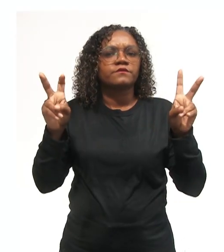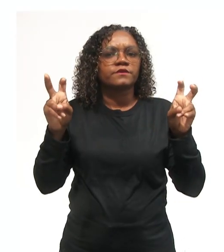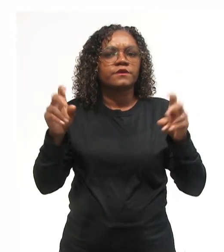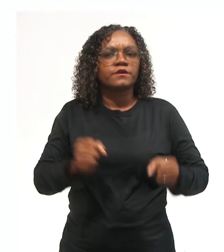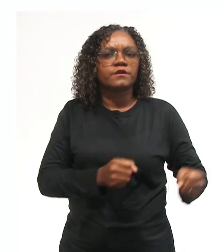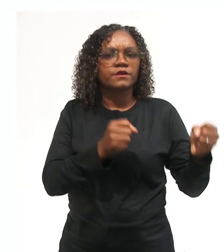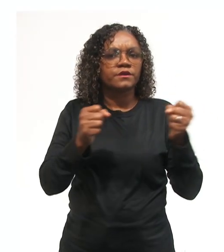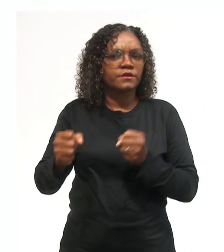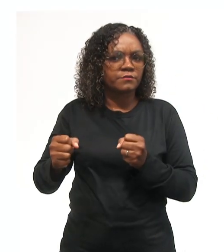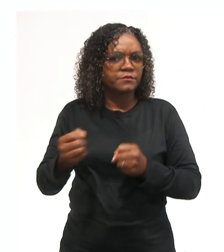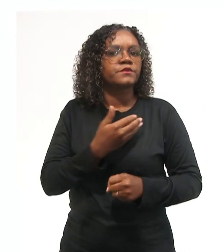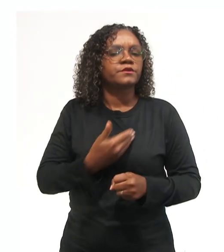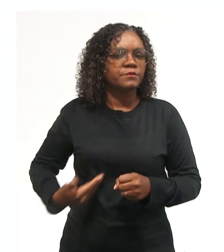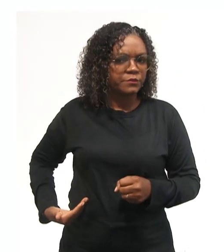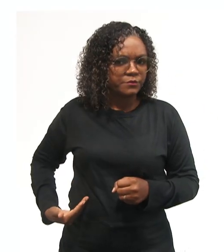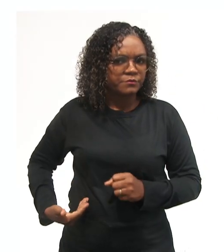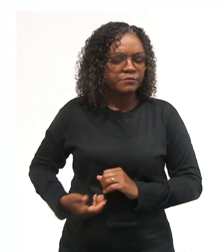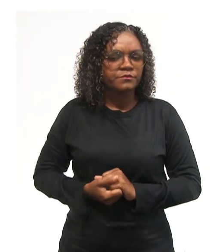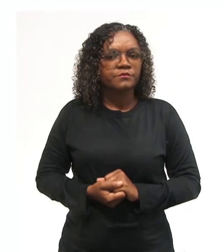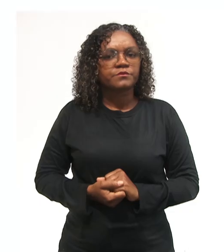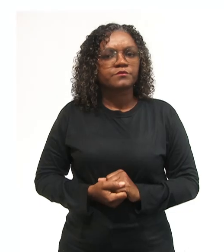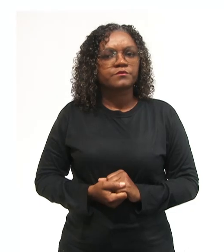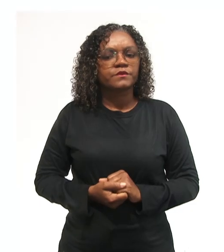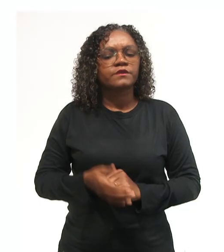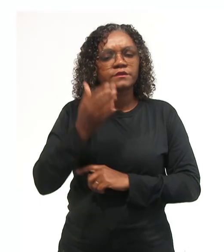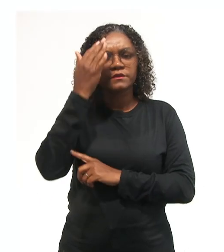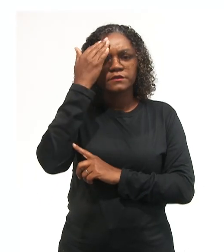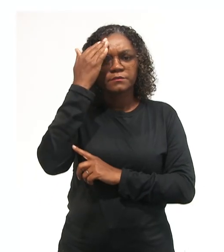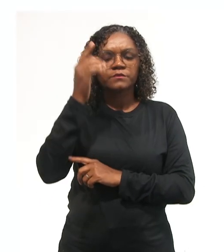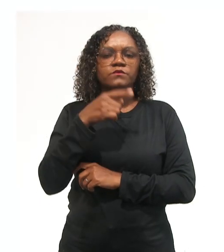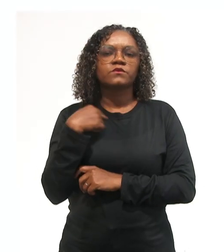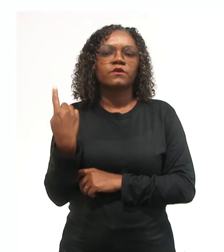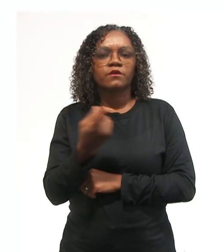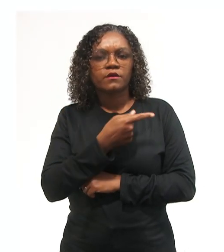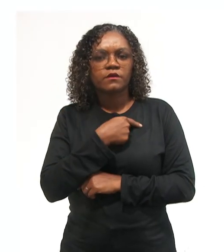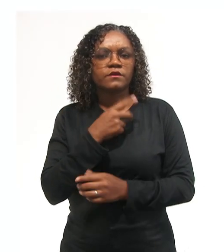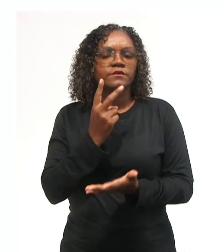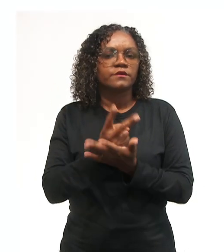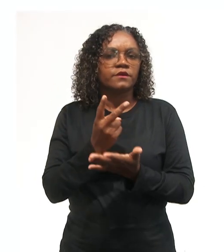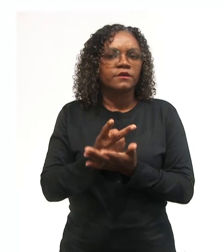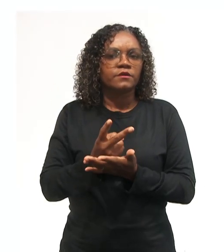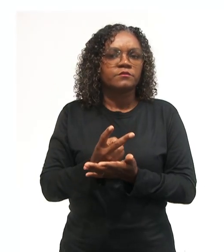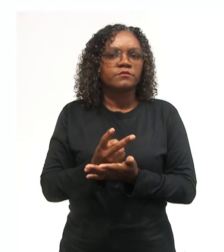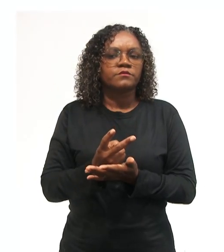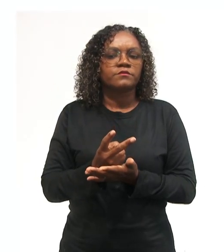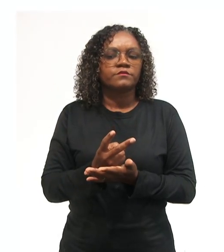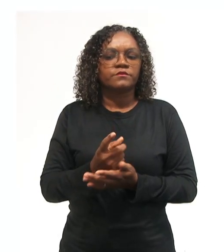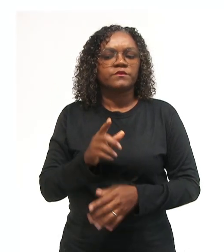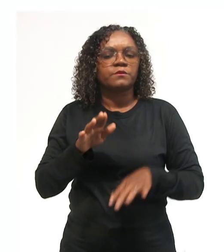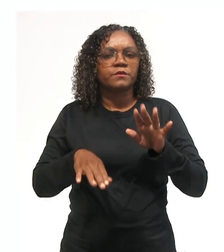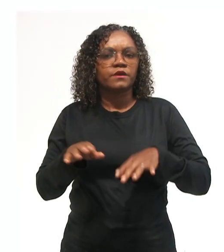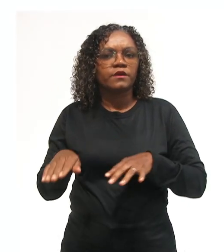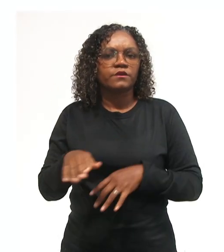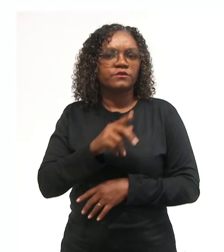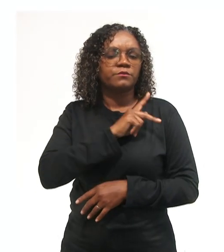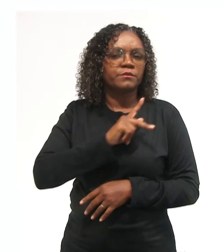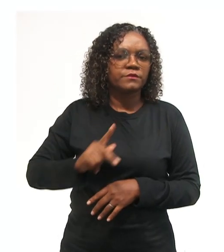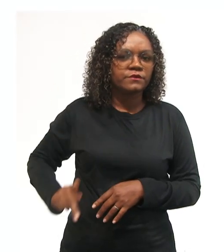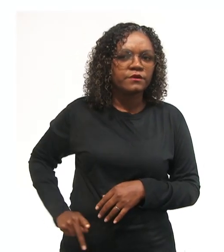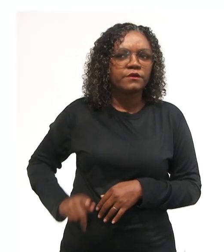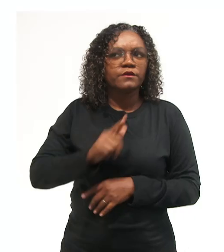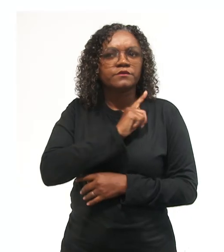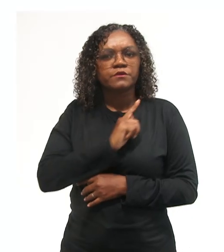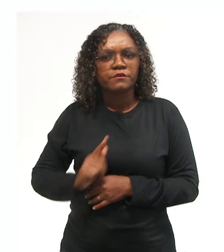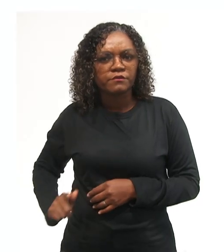Estado. Muitos de nós, com frequência, já nos irritamos com o governo A ou B, seja